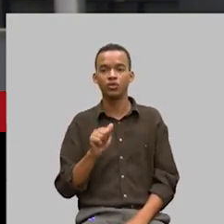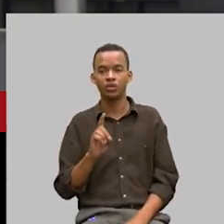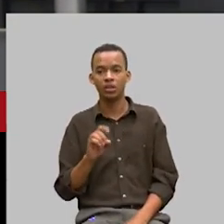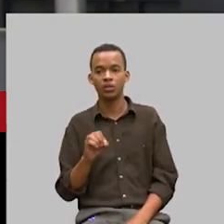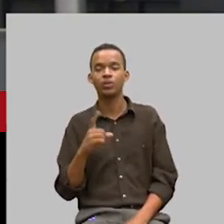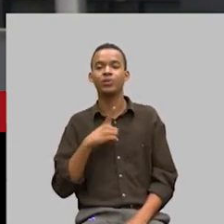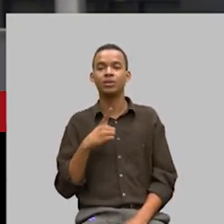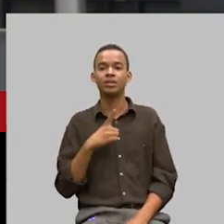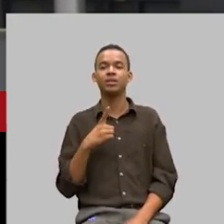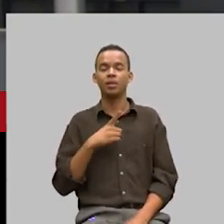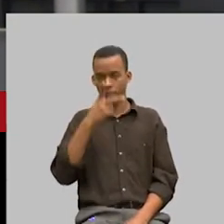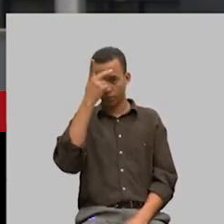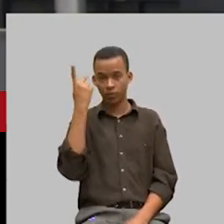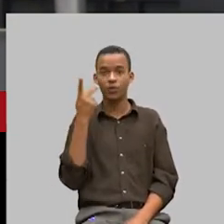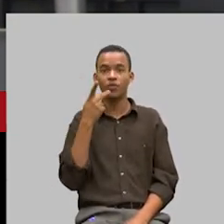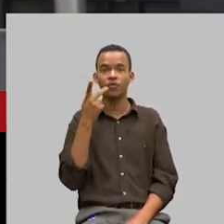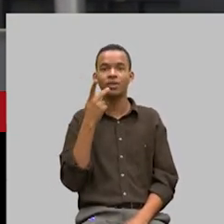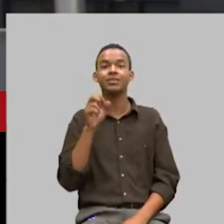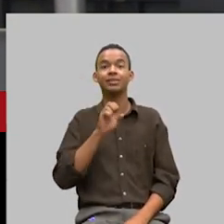Anunciação